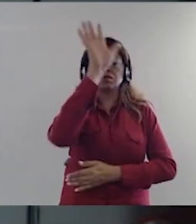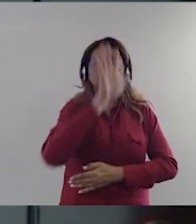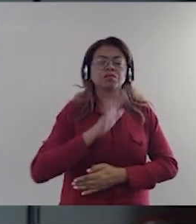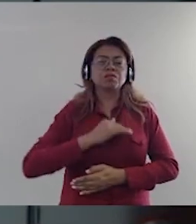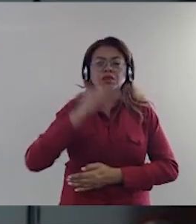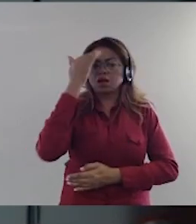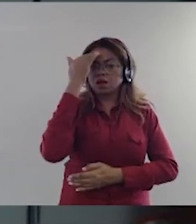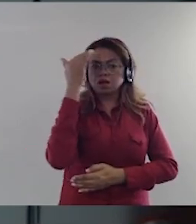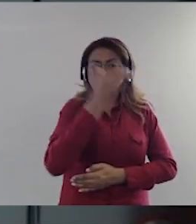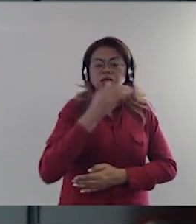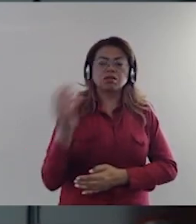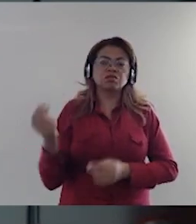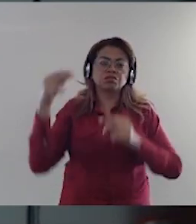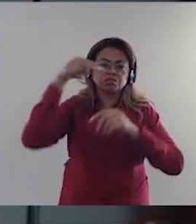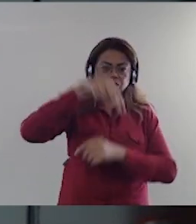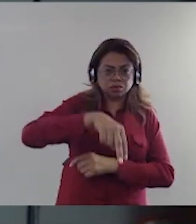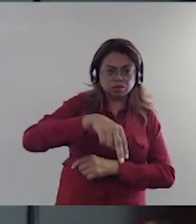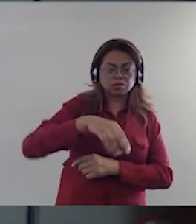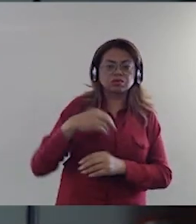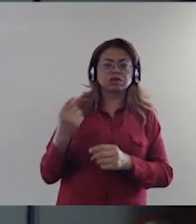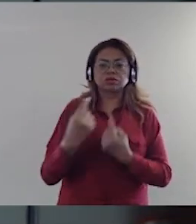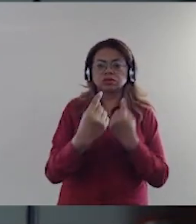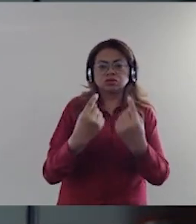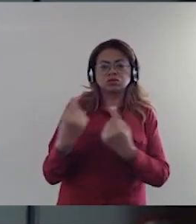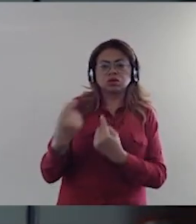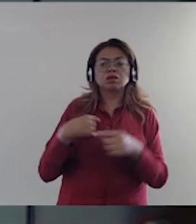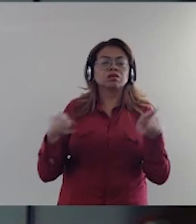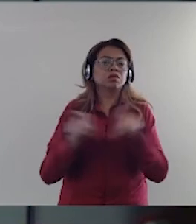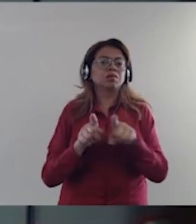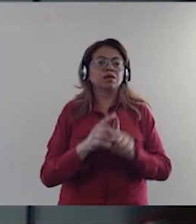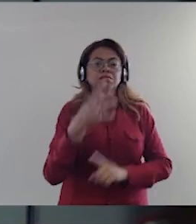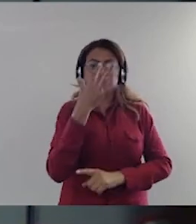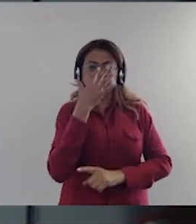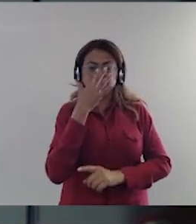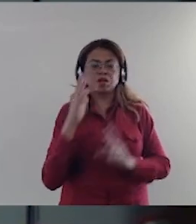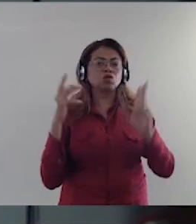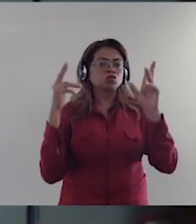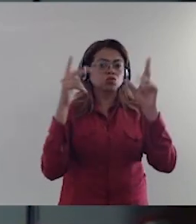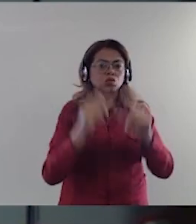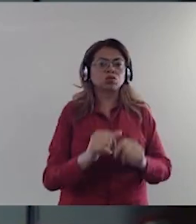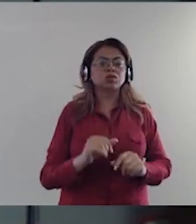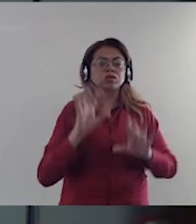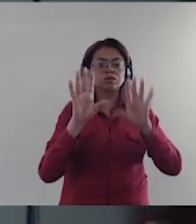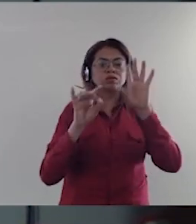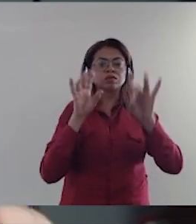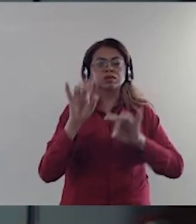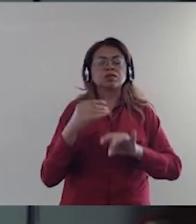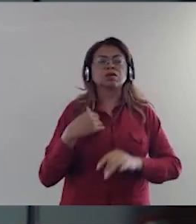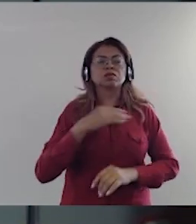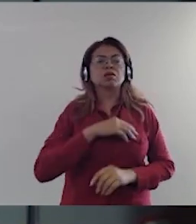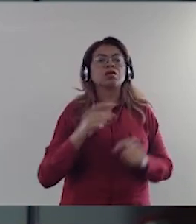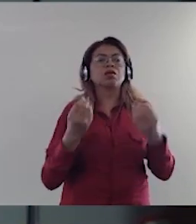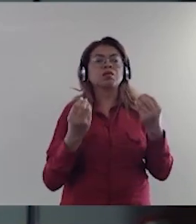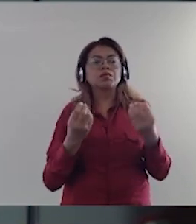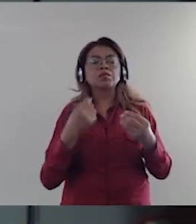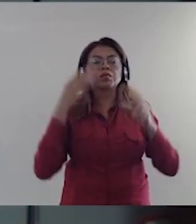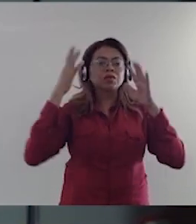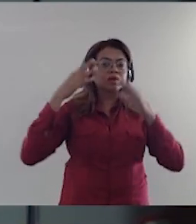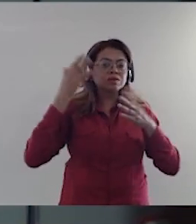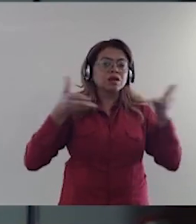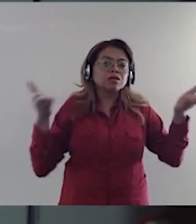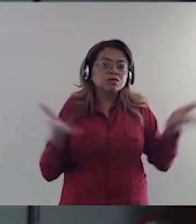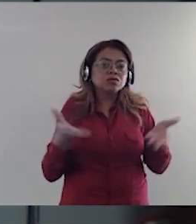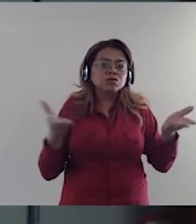agradeço as suas presenças, agradeço a atenção de todos, em especial, me parece que a grande mensagem passada